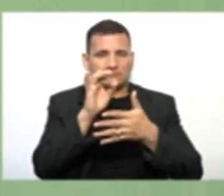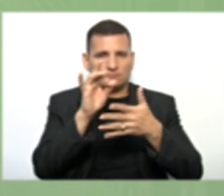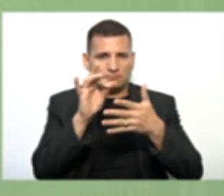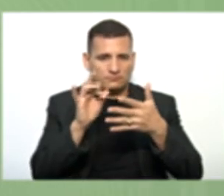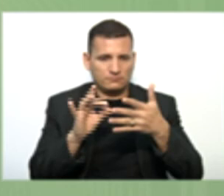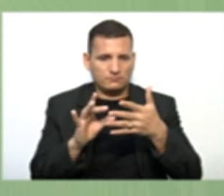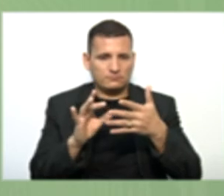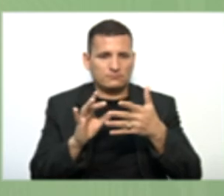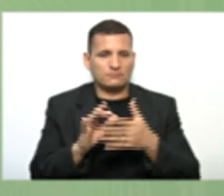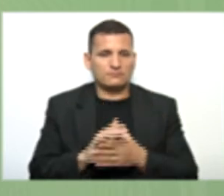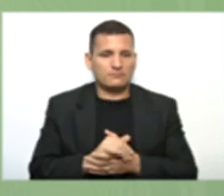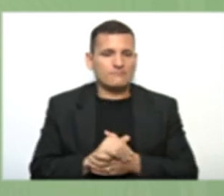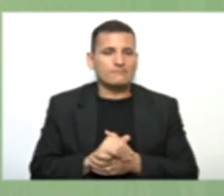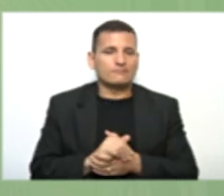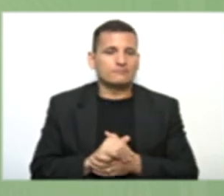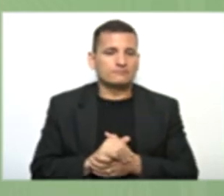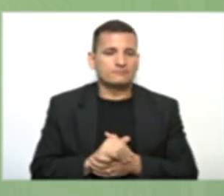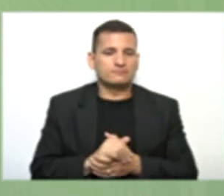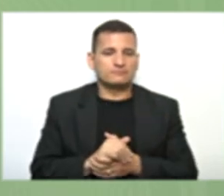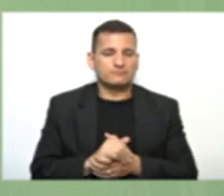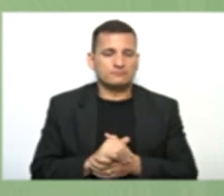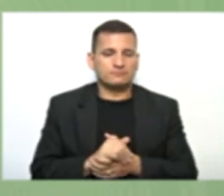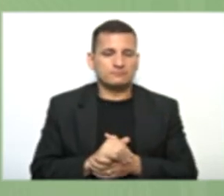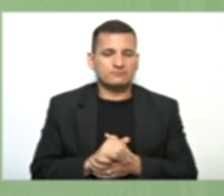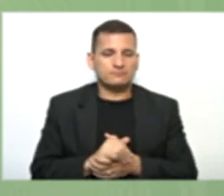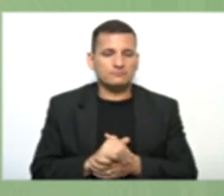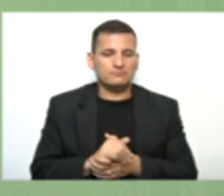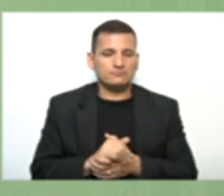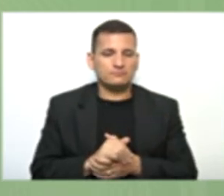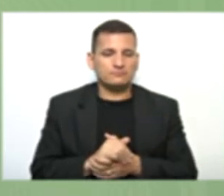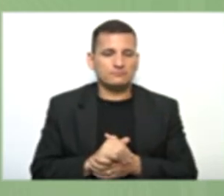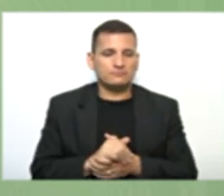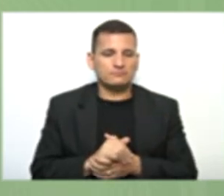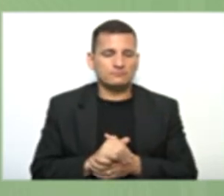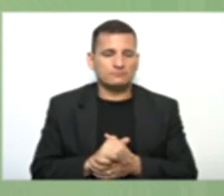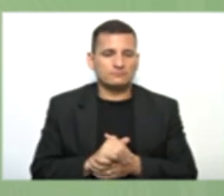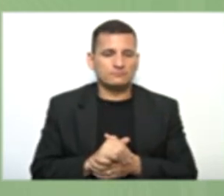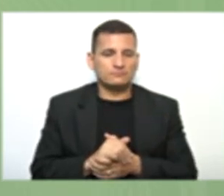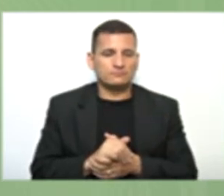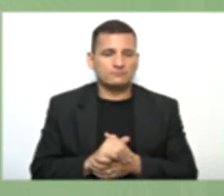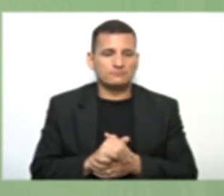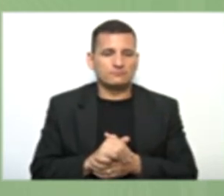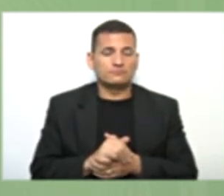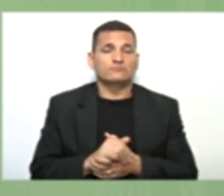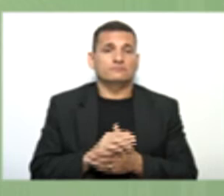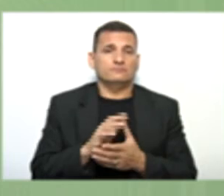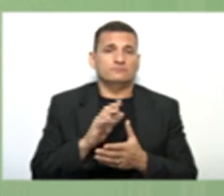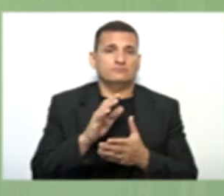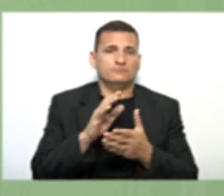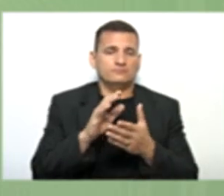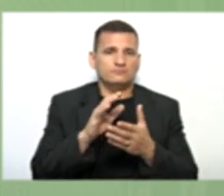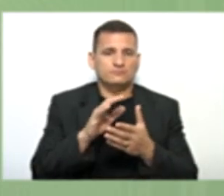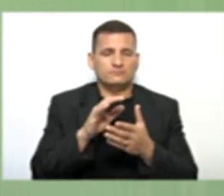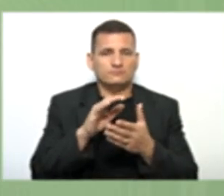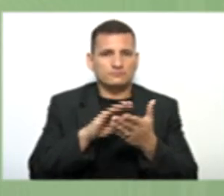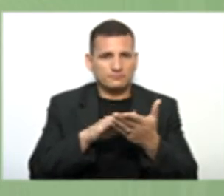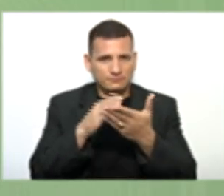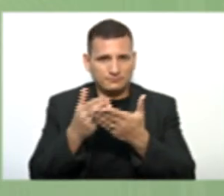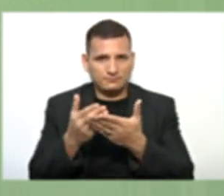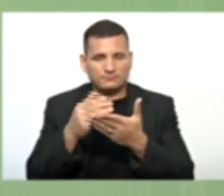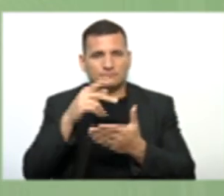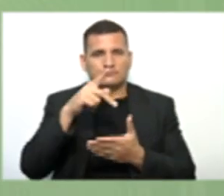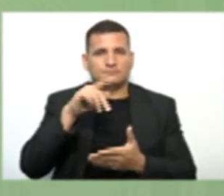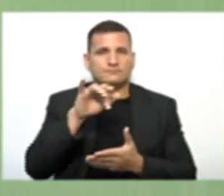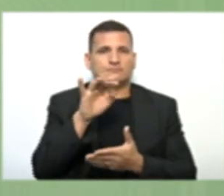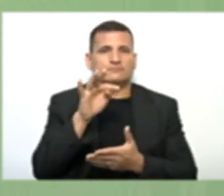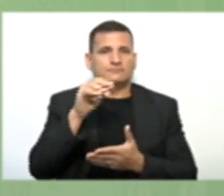tá? Olha aqui, vamos lá. O interpretador, lembrando que o Python usa interpretador, né?